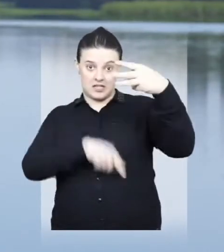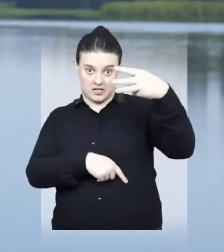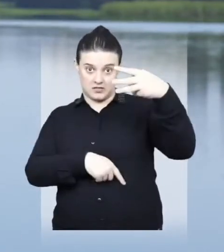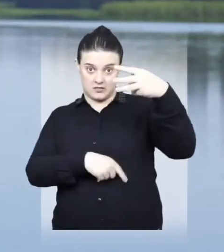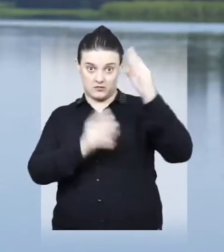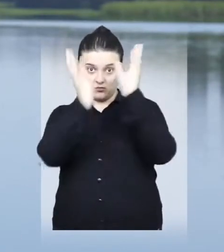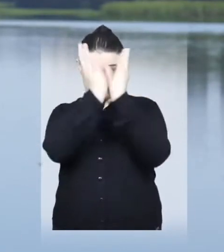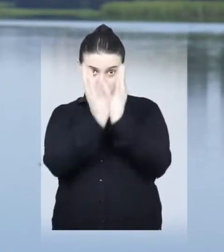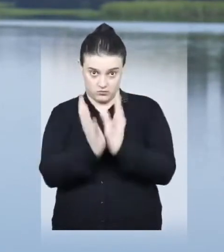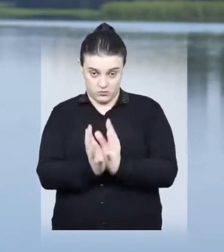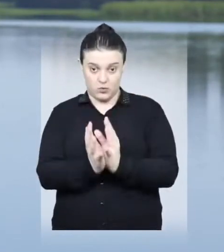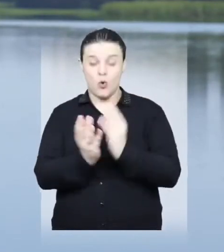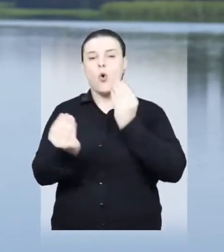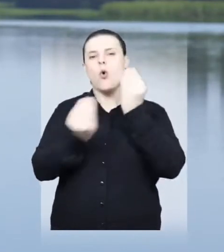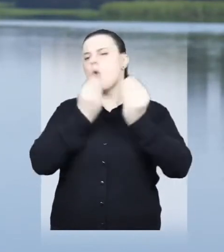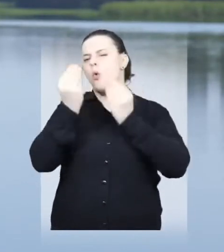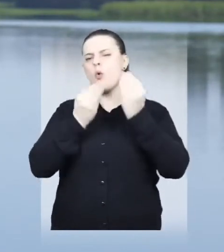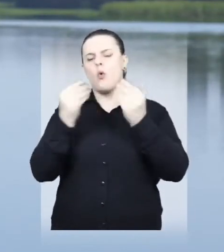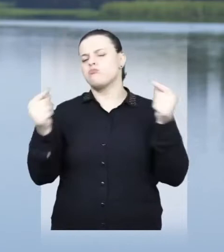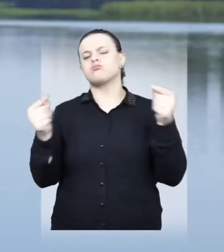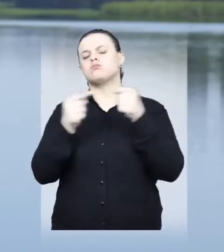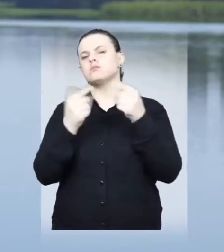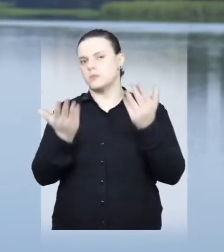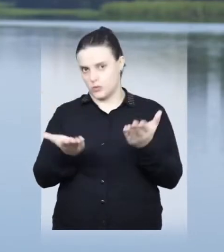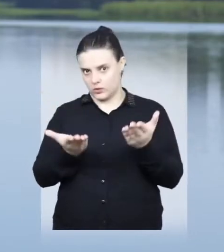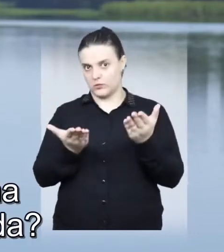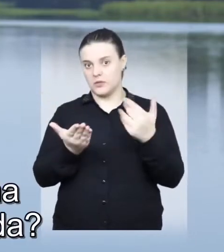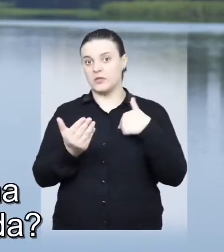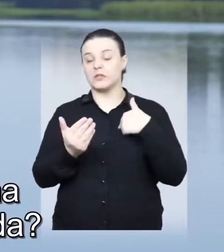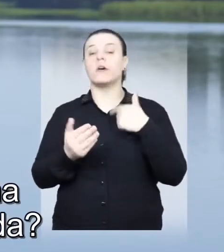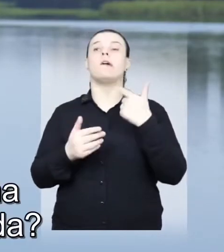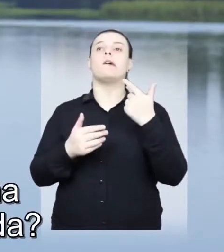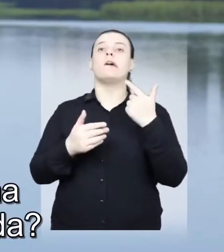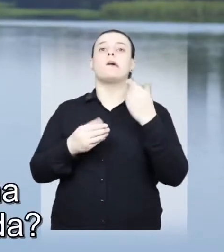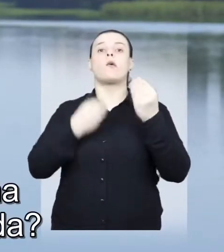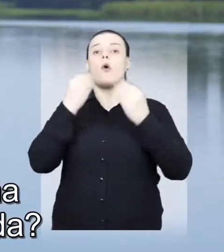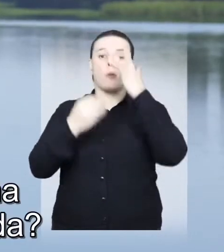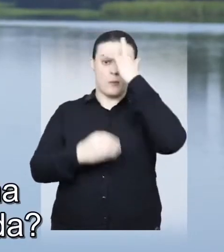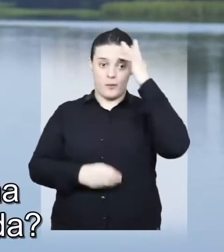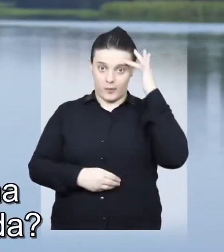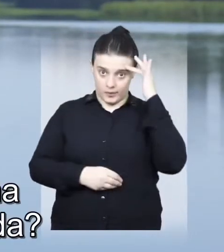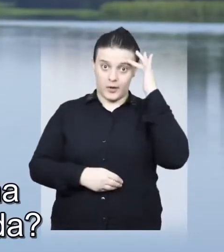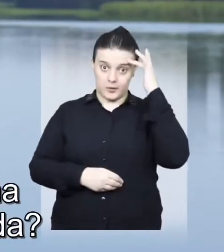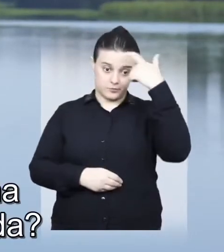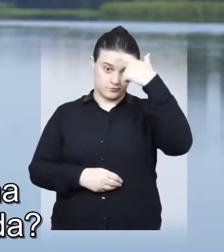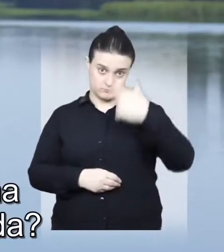categorias. Então, assim, como é que funciona a paracanoagem? Então, assim, como é que um atleta